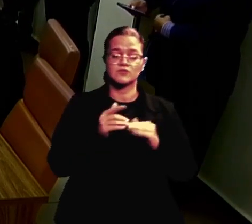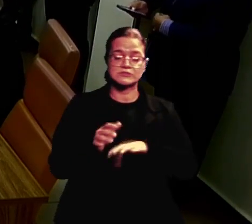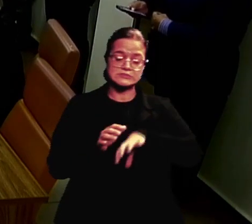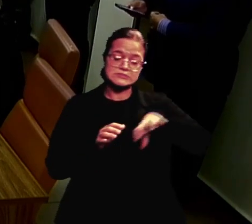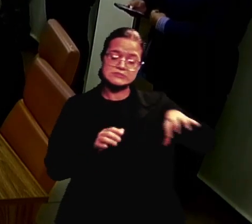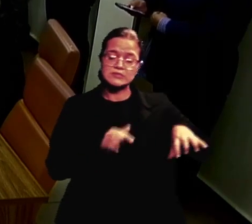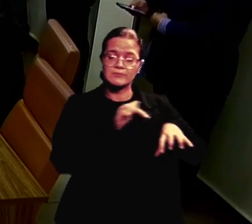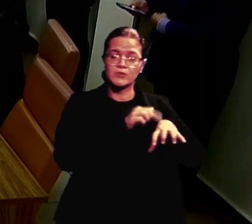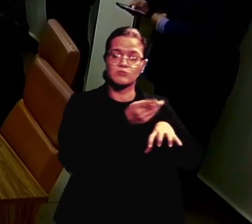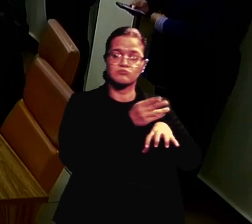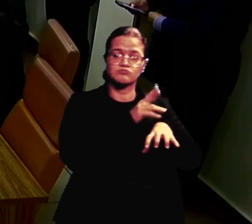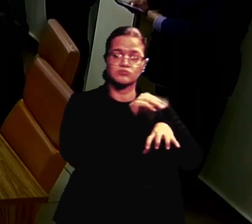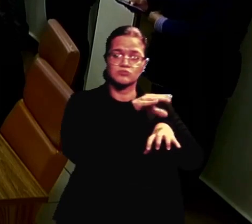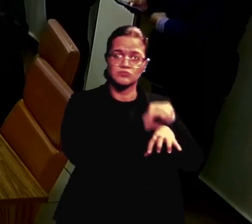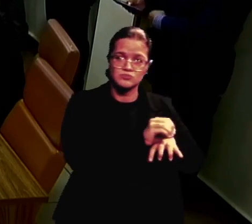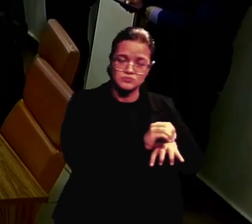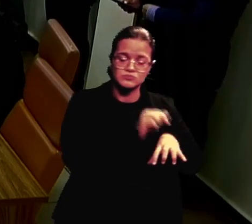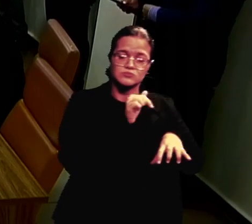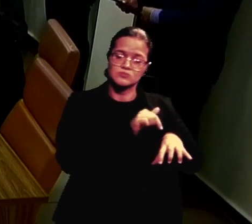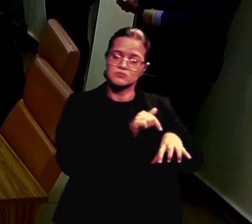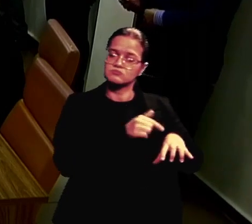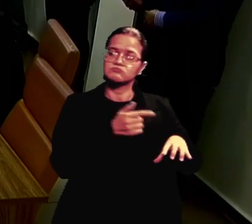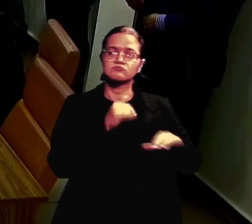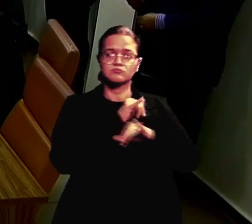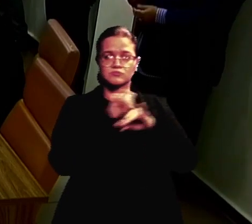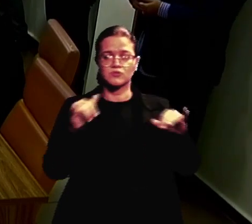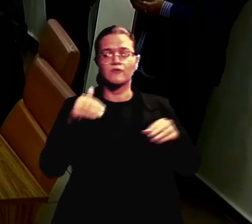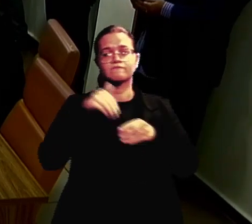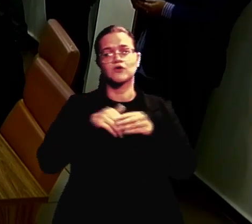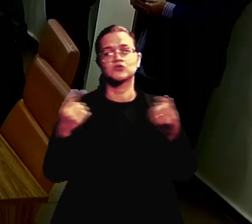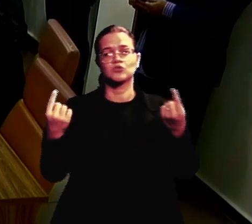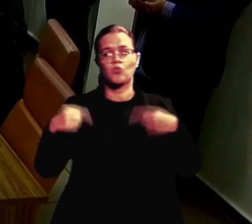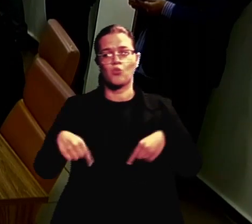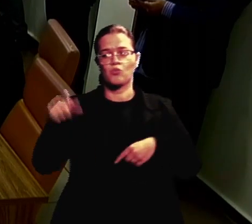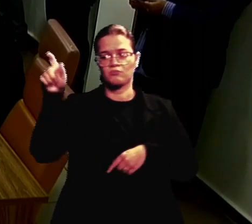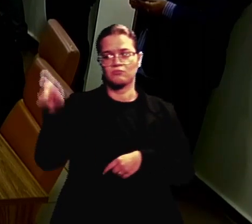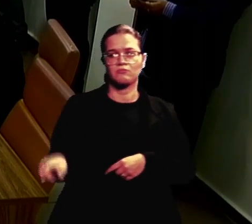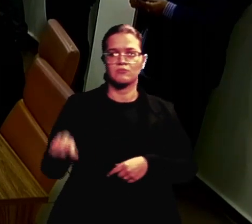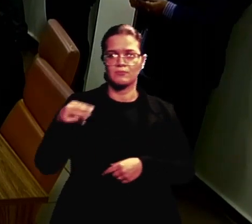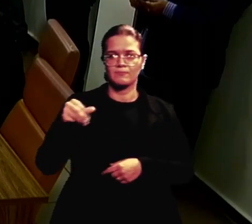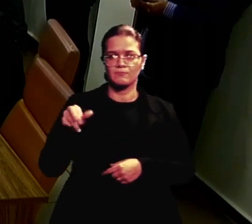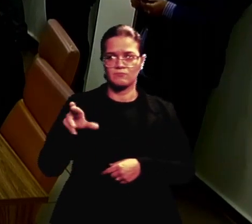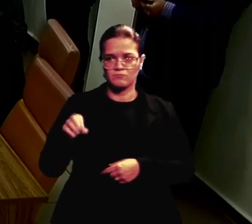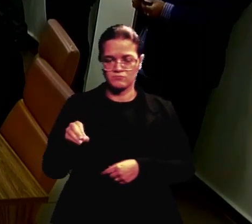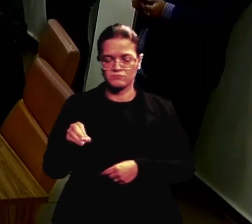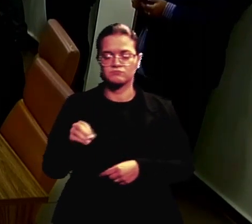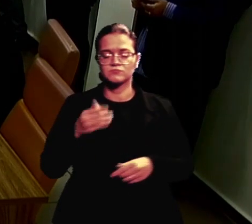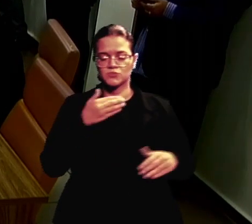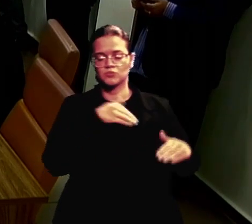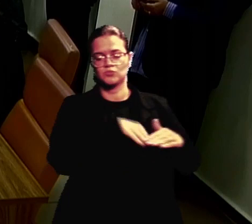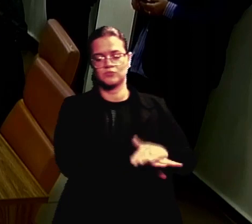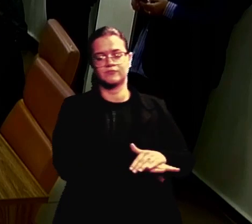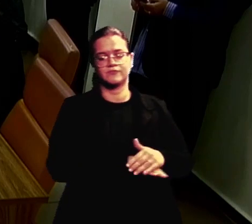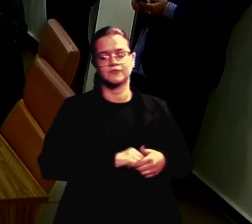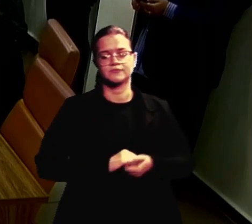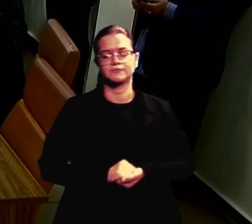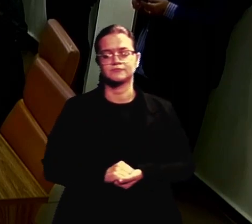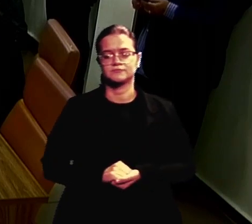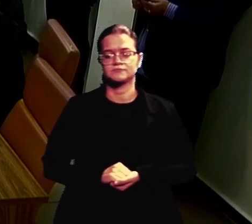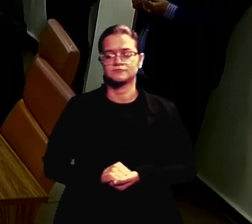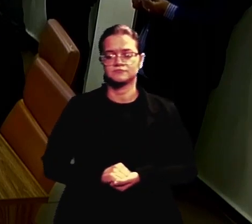voto em separado do vereador Bruno Diniz, estão registrando voto contrário ao arquivamento.